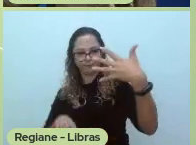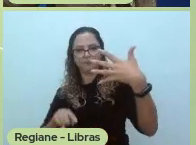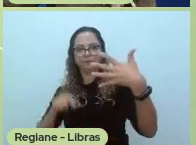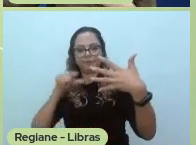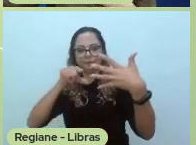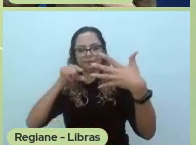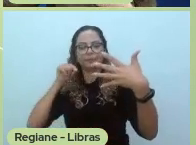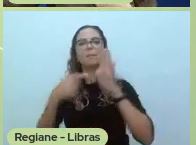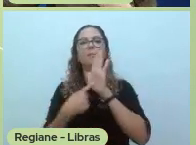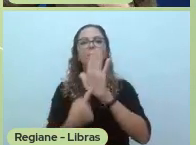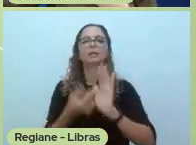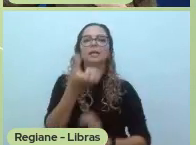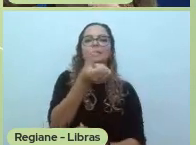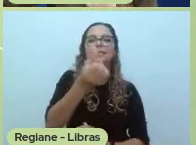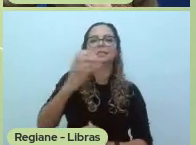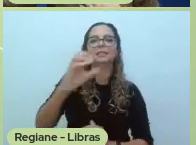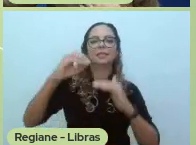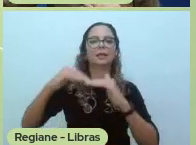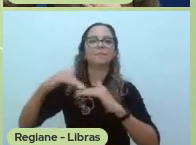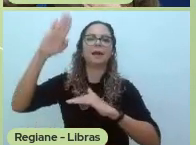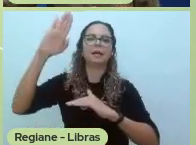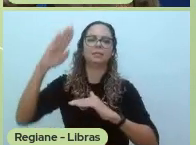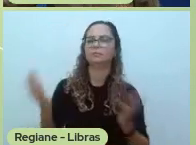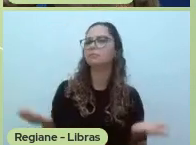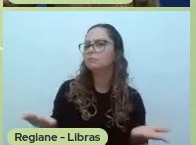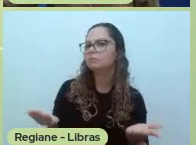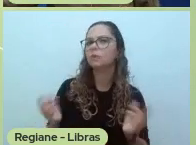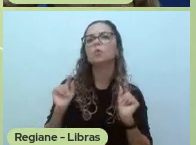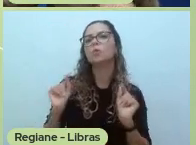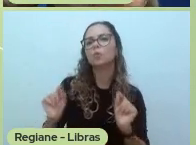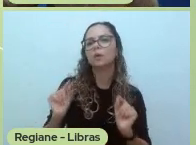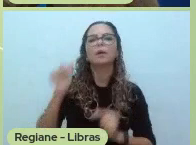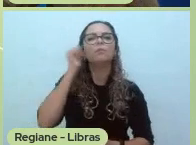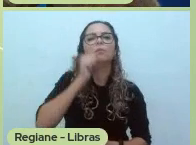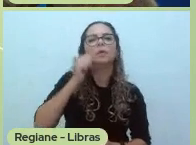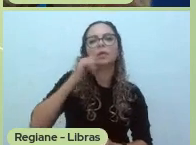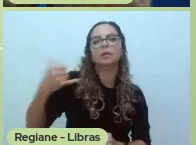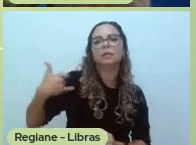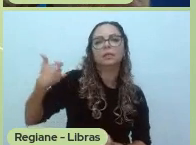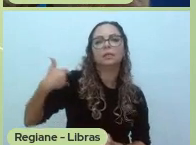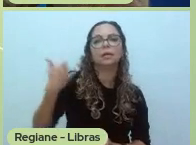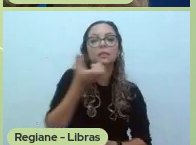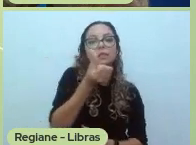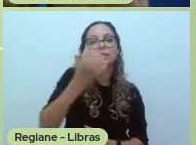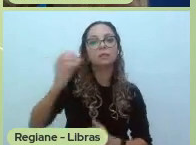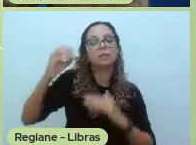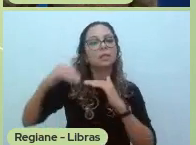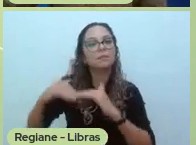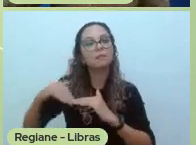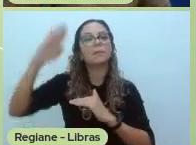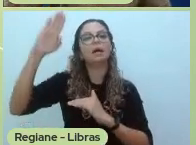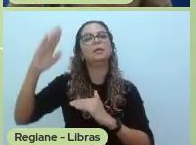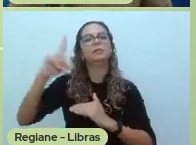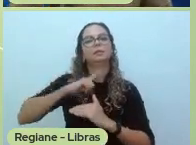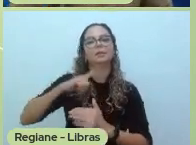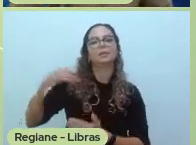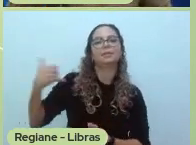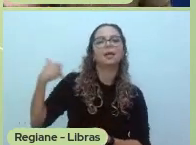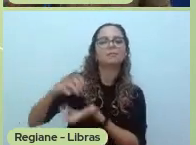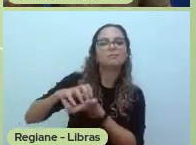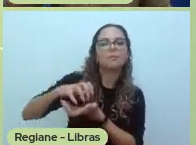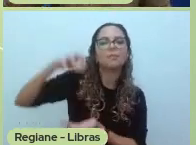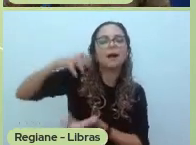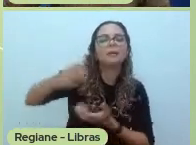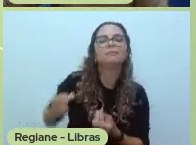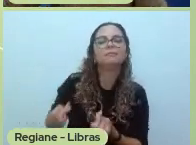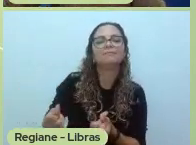60+. Aqui nós tratamos de temas de mulheres de mais de 60 anos, por exemplo, como longevidade, e também tem um grupo